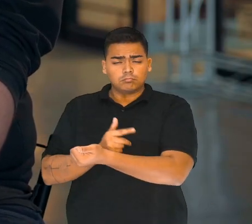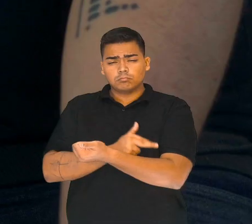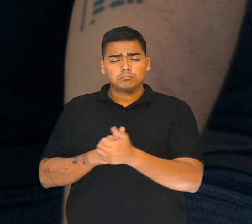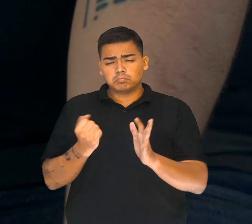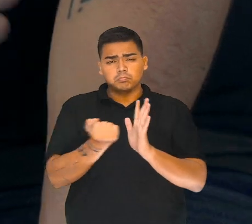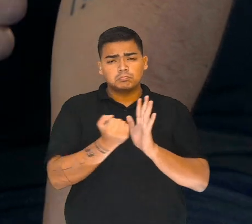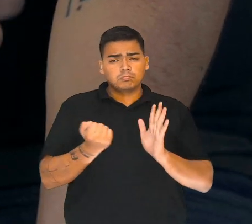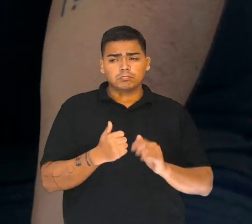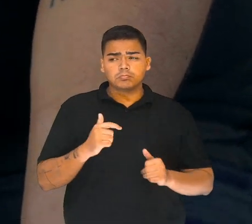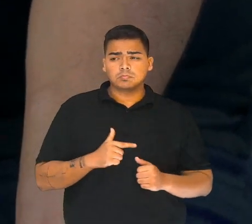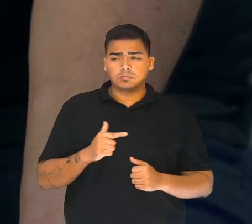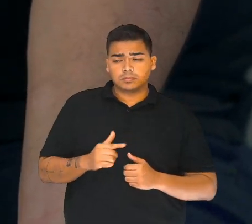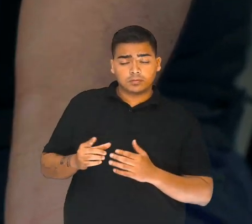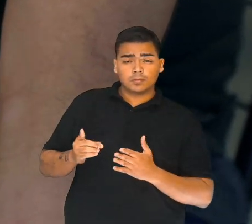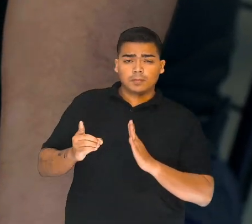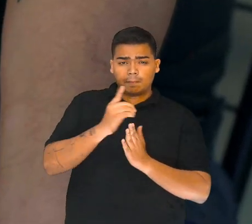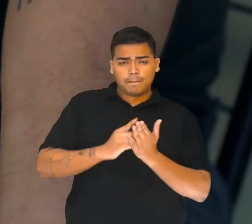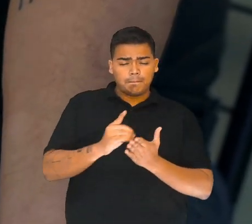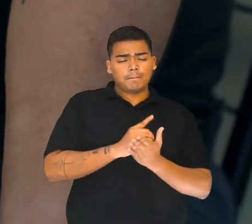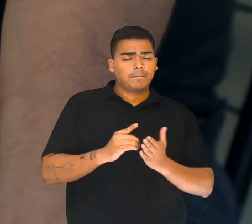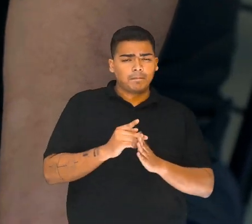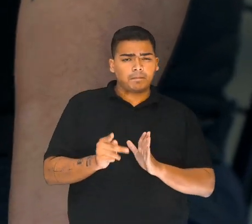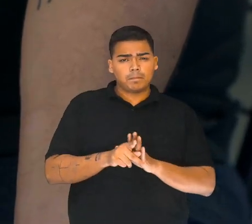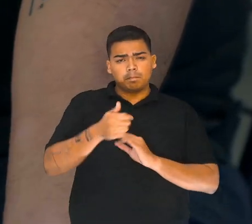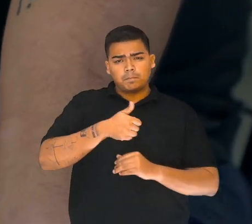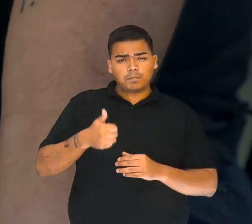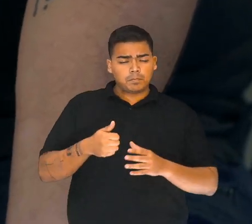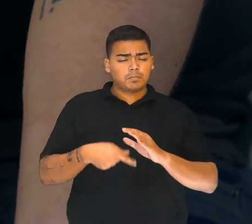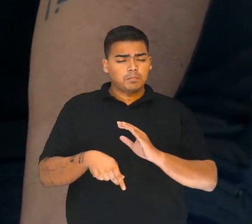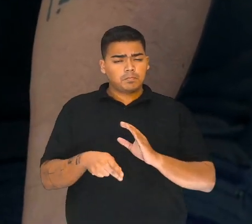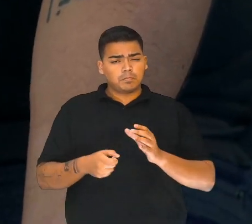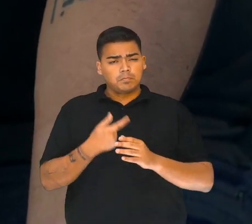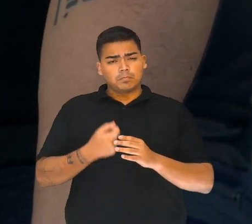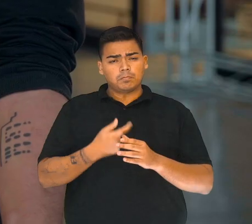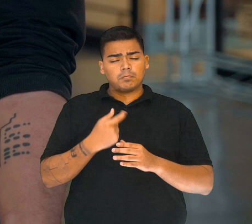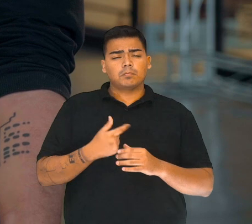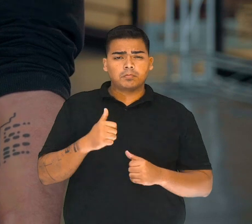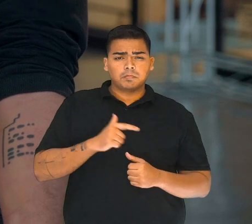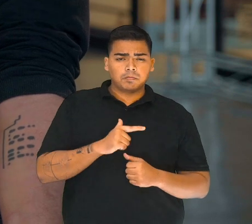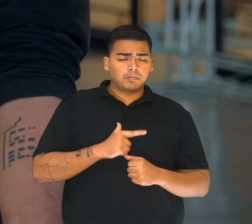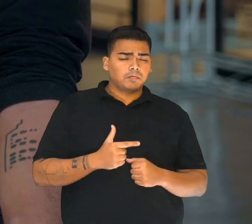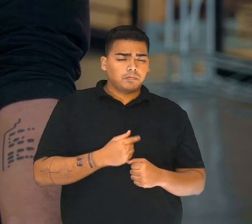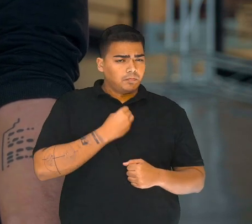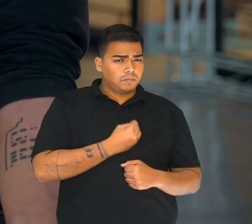Morse. Essa marca ela foi criada por designers de 11 startups da comunidade de startups. É